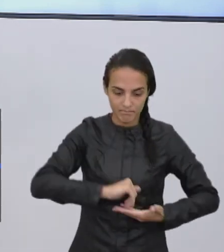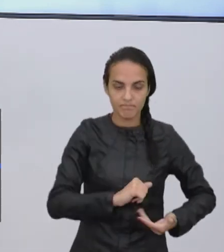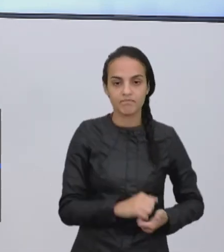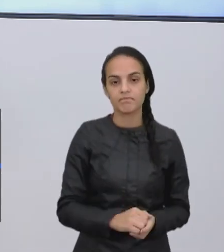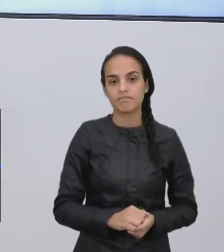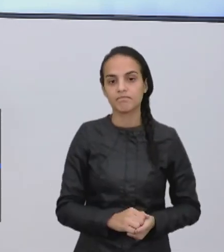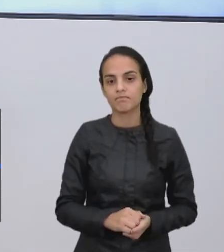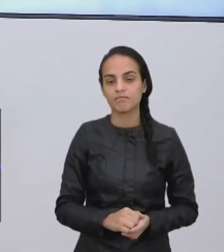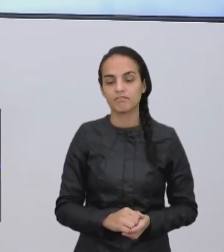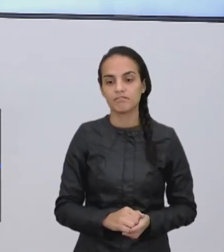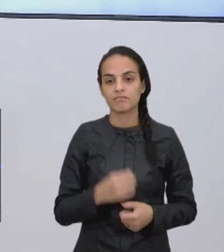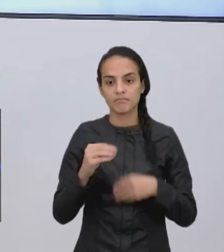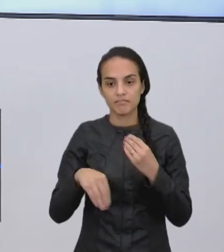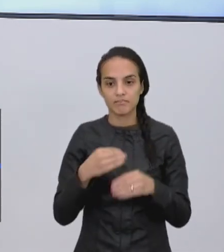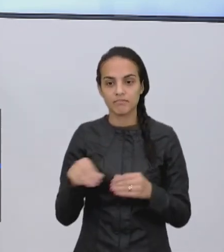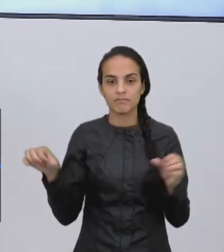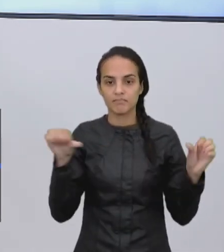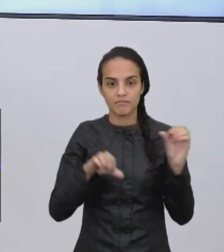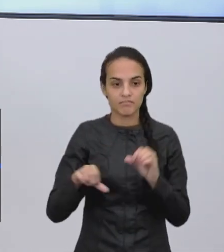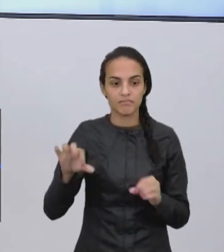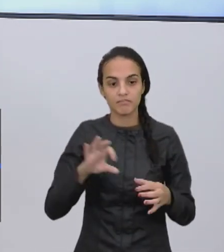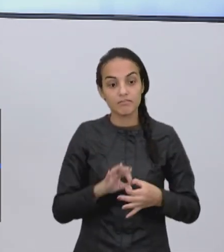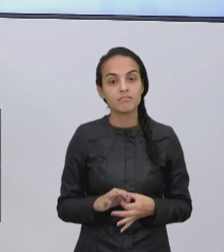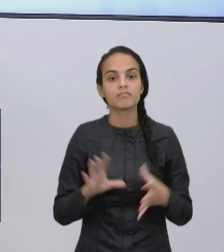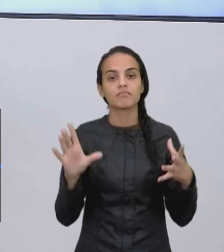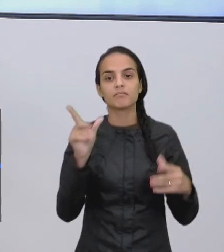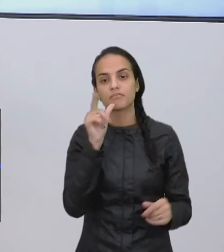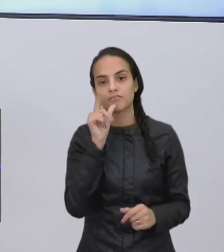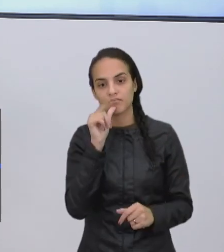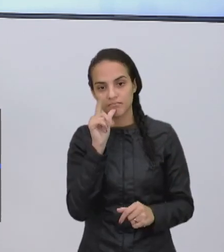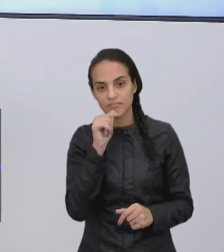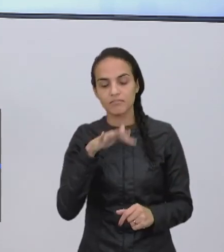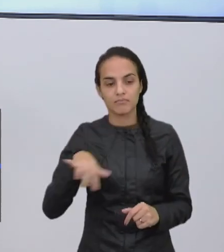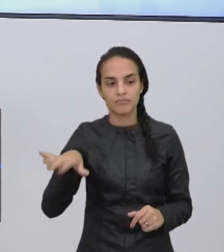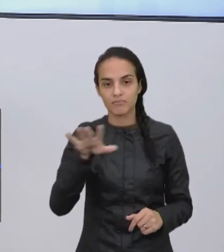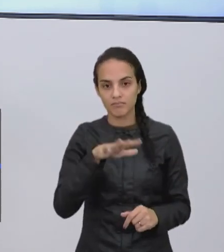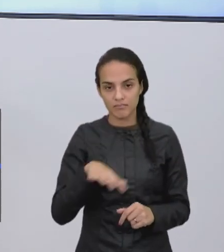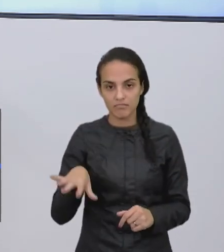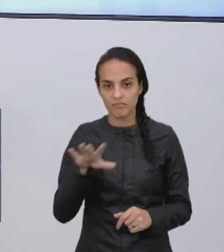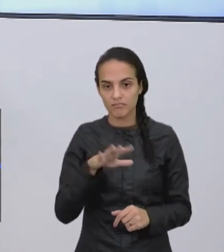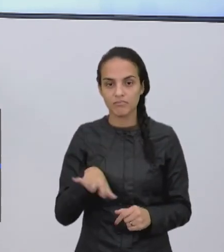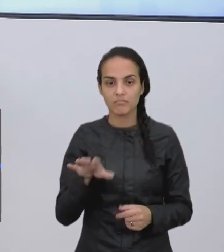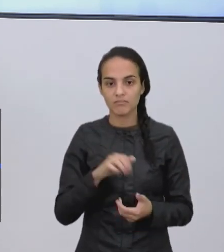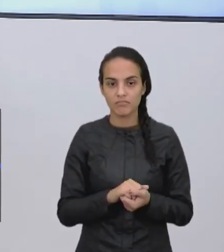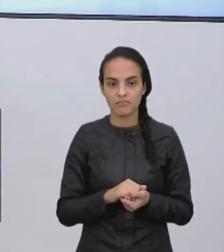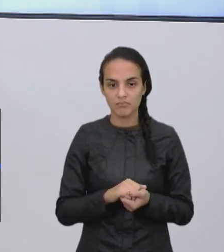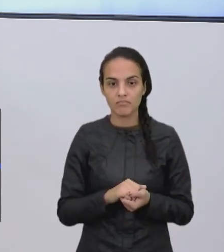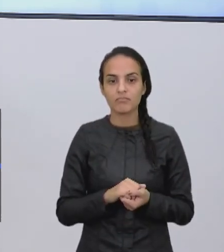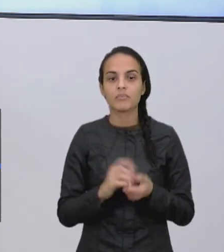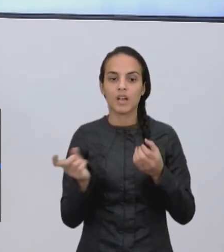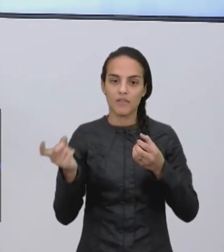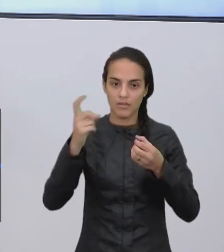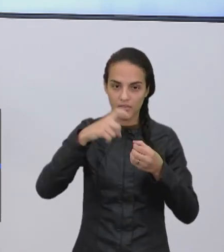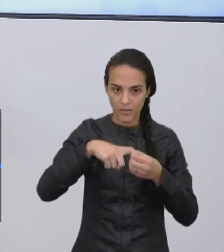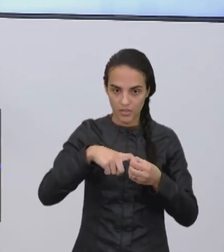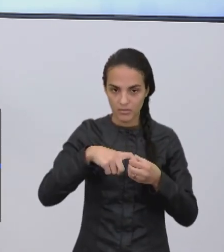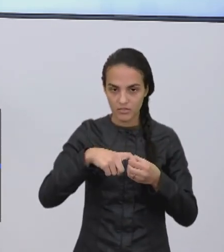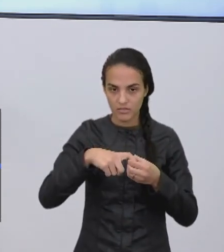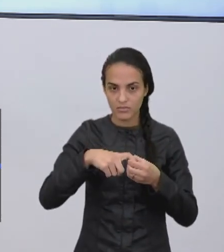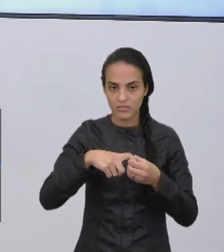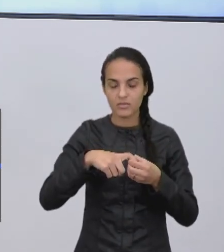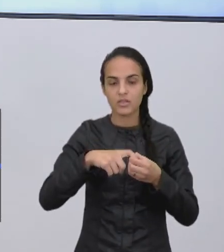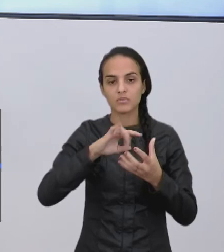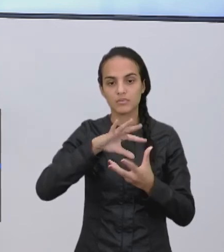faz uma reação química e libera água para o nosso ambiente. Então, um pouco da água que ela pega, ela devolve para o meio